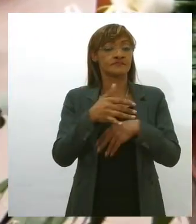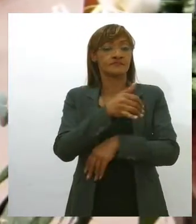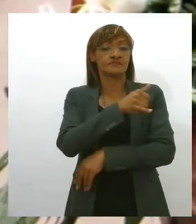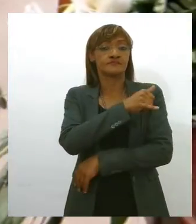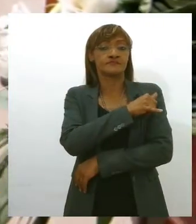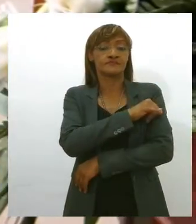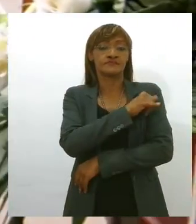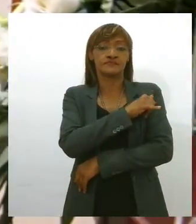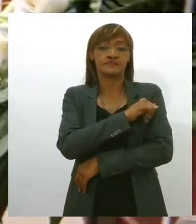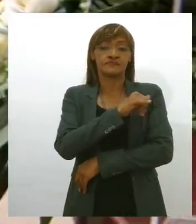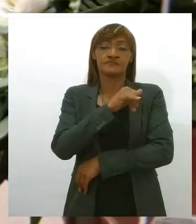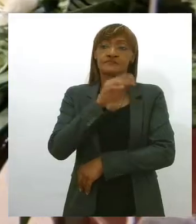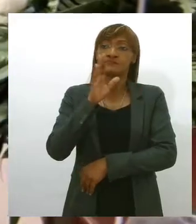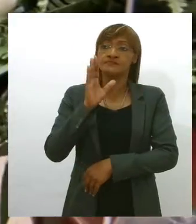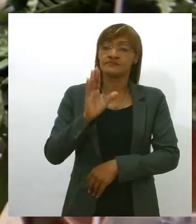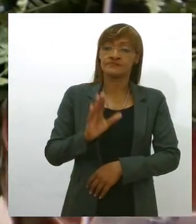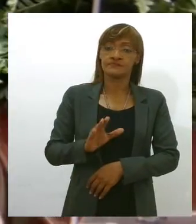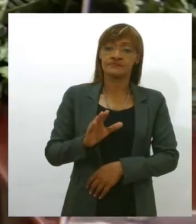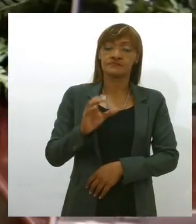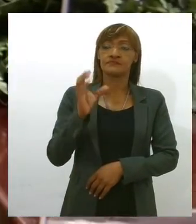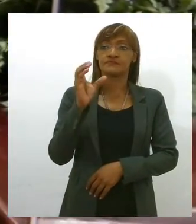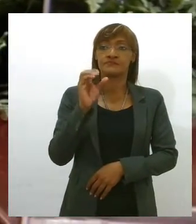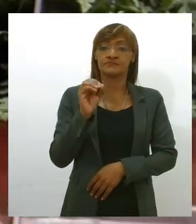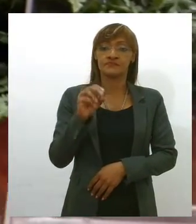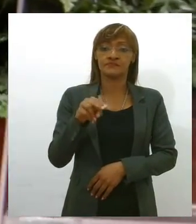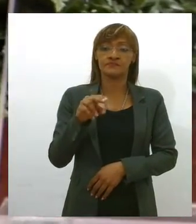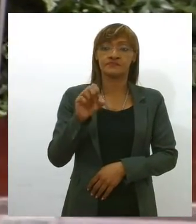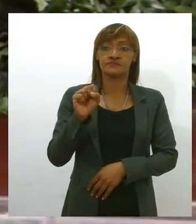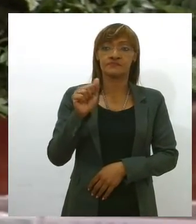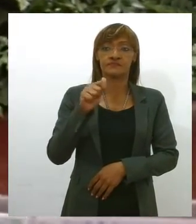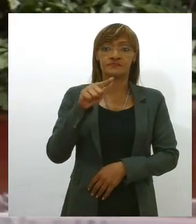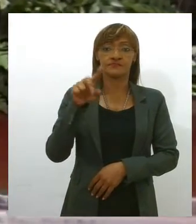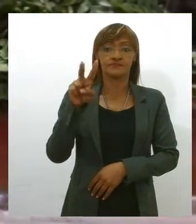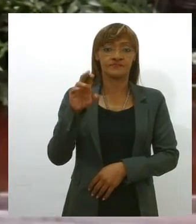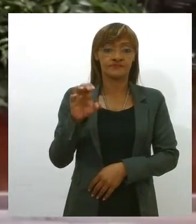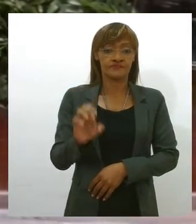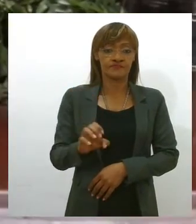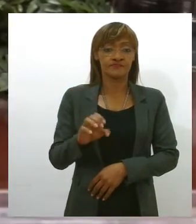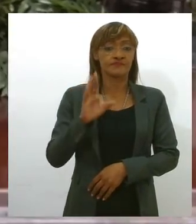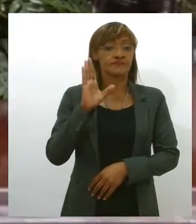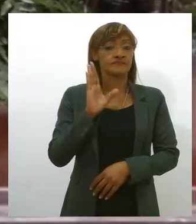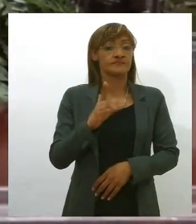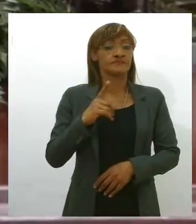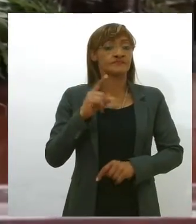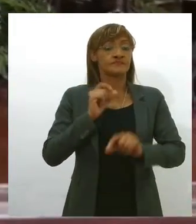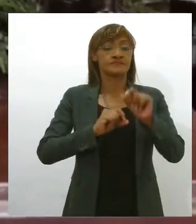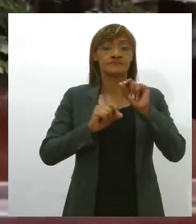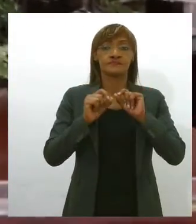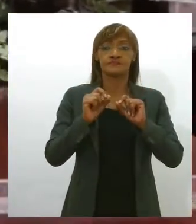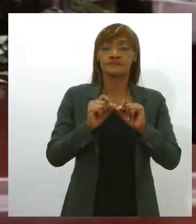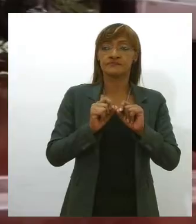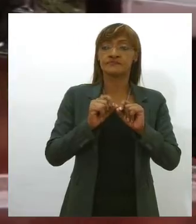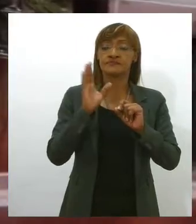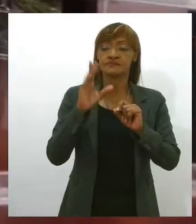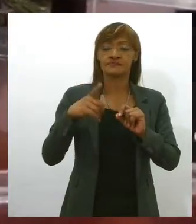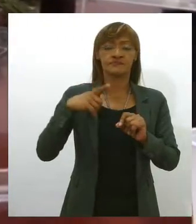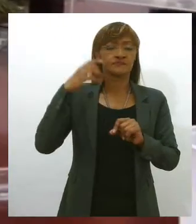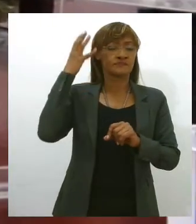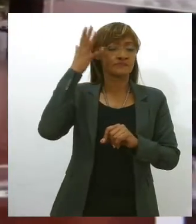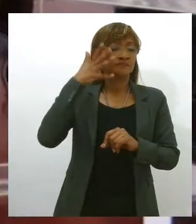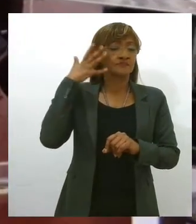considerado integrante de maior destaque da Maçonaria brasileira realizou um discurso emocionante e